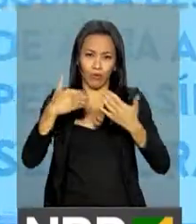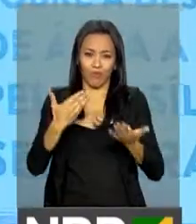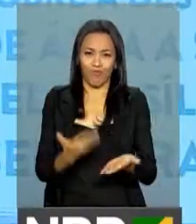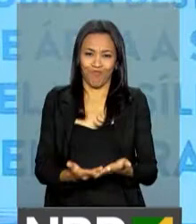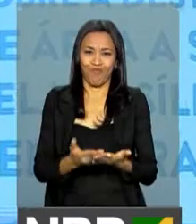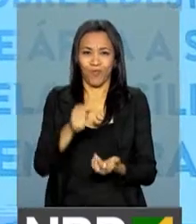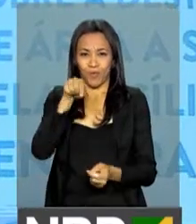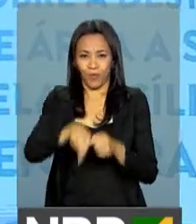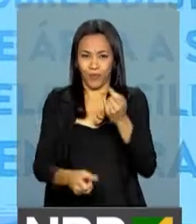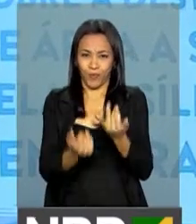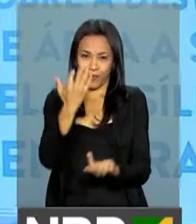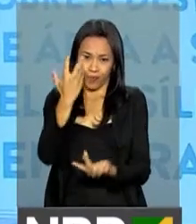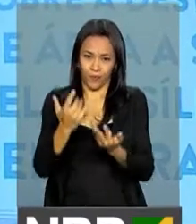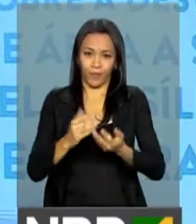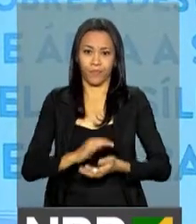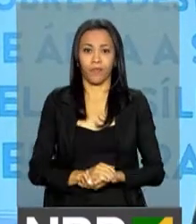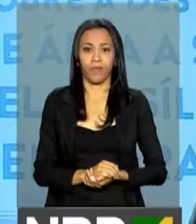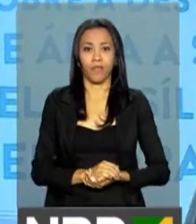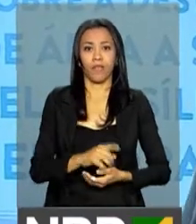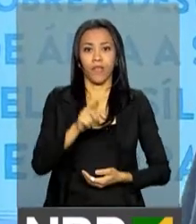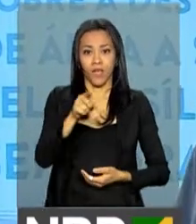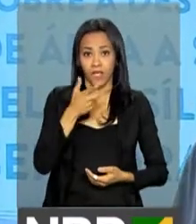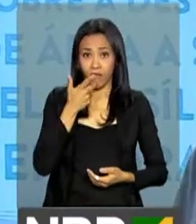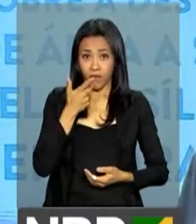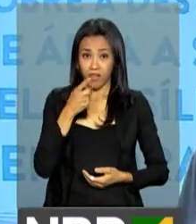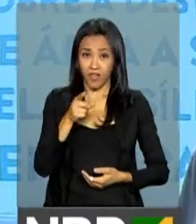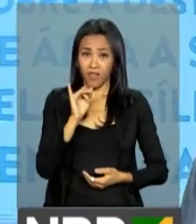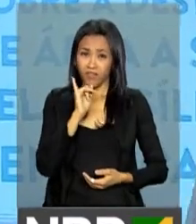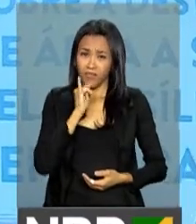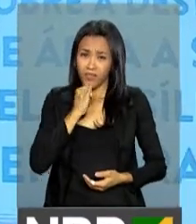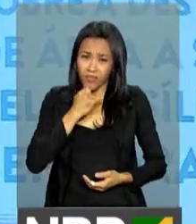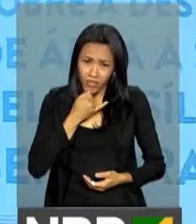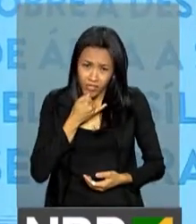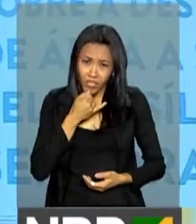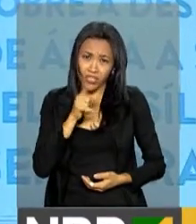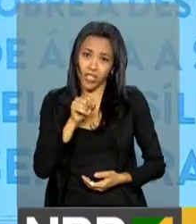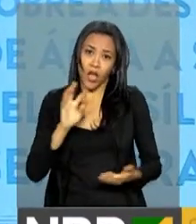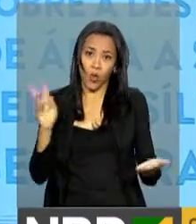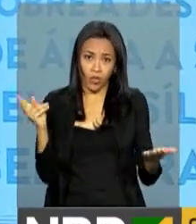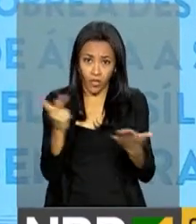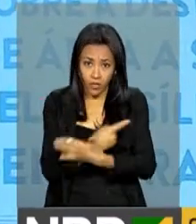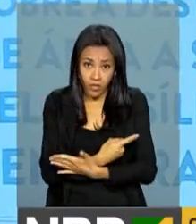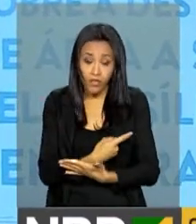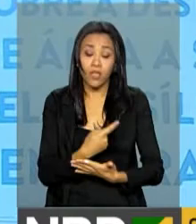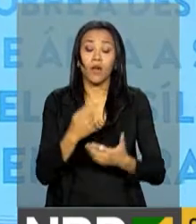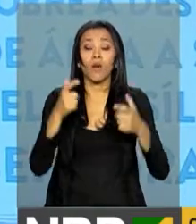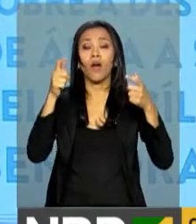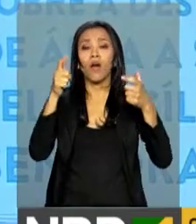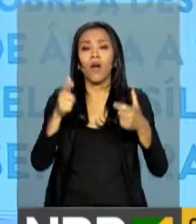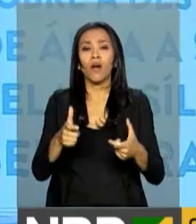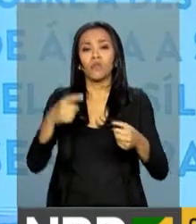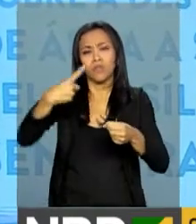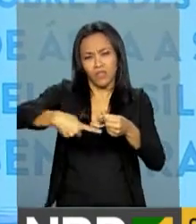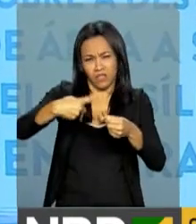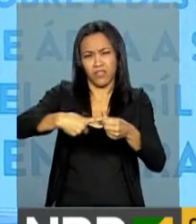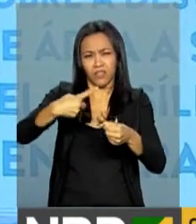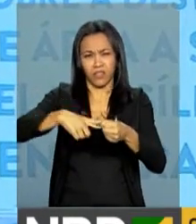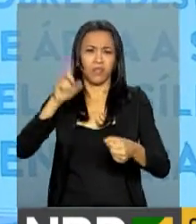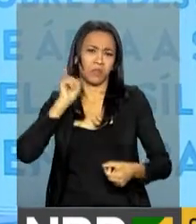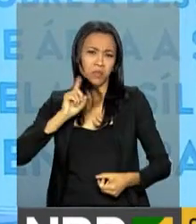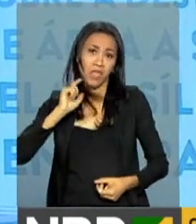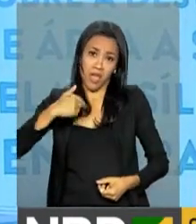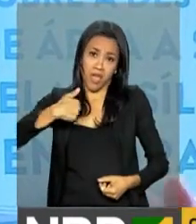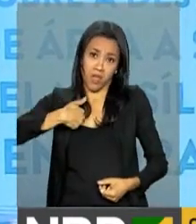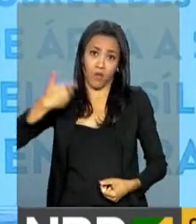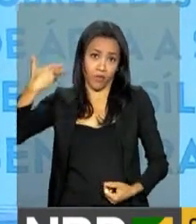quero em primeiro lugar dizer a vocês que o lamento de financiamento dessa tragédia com as crianças em janaúba em minas gerais é o que seu pai